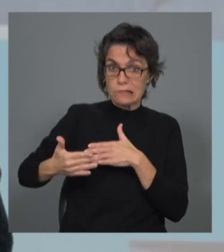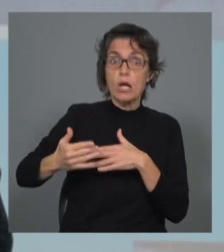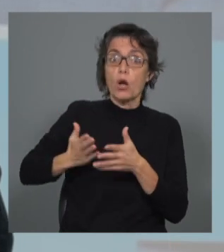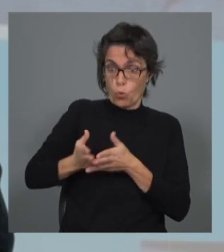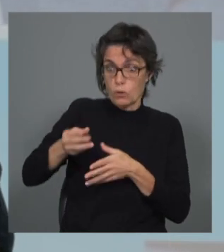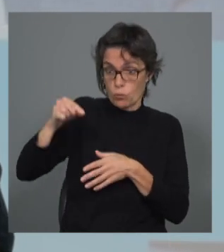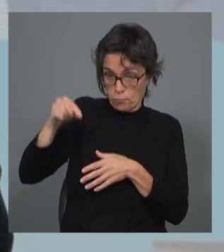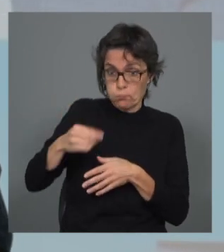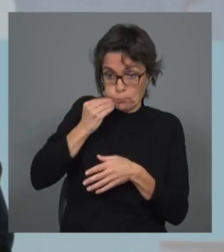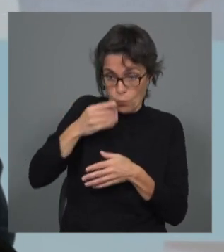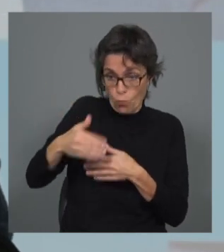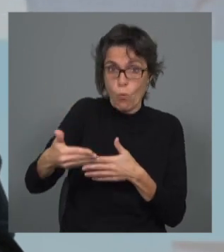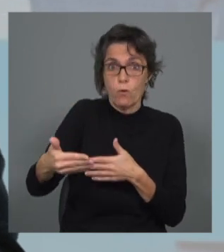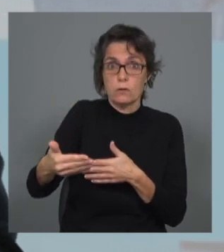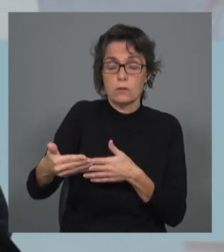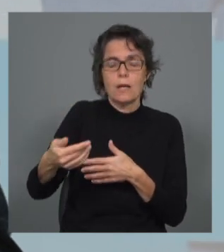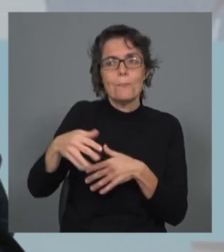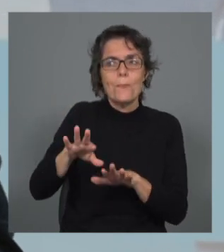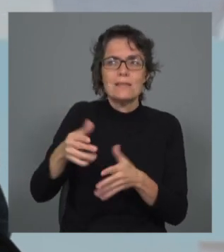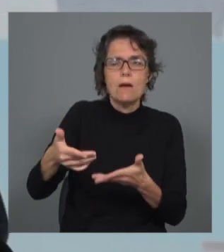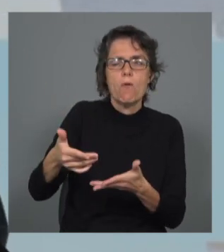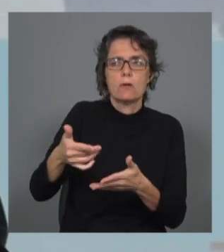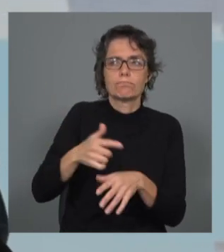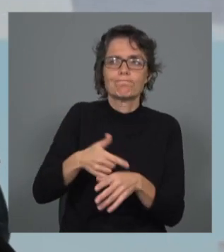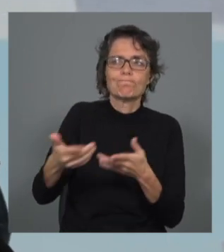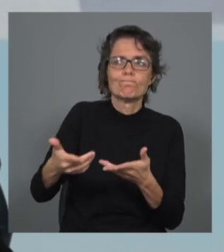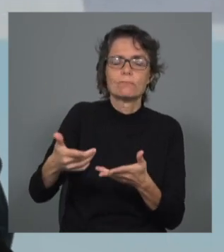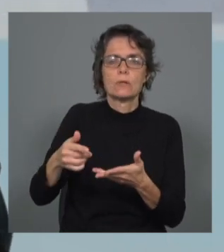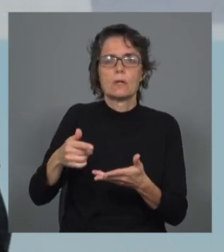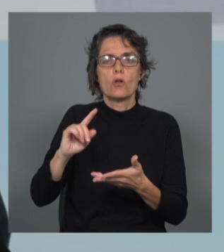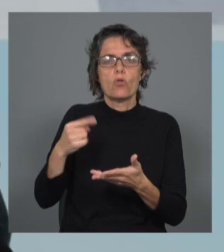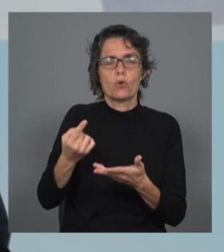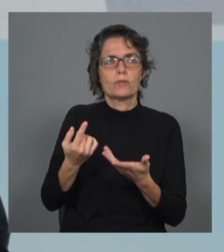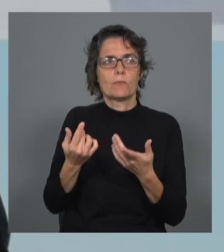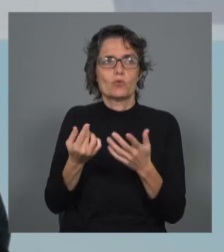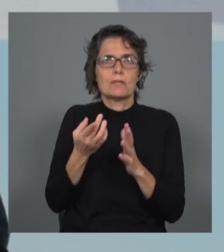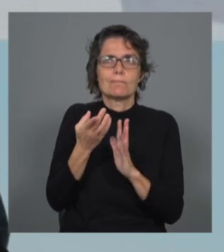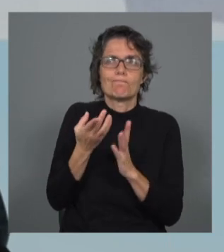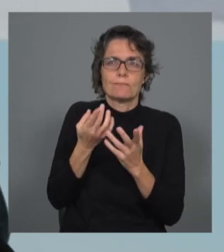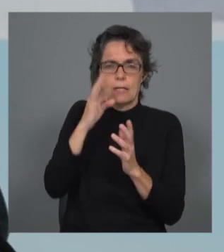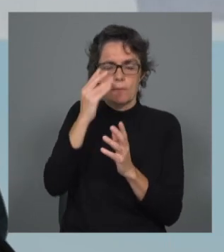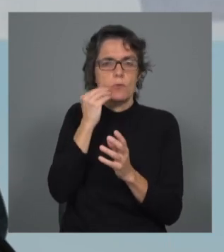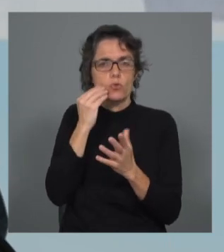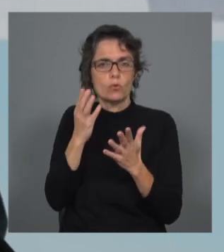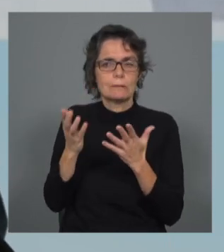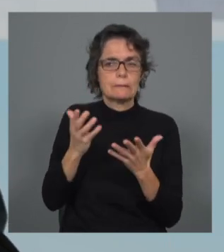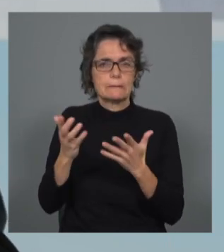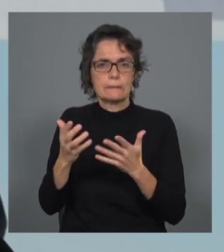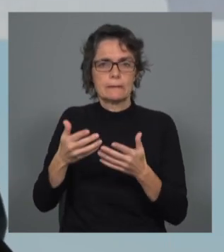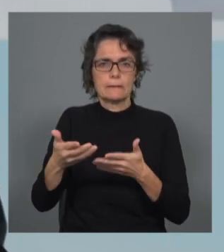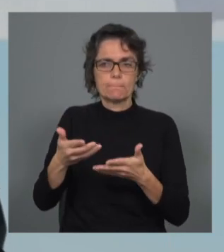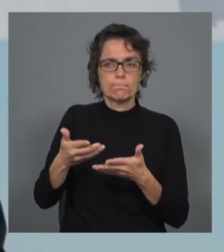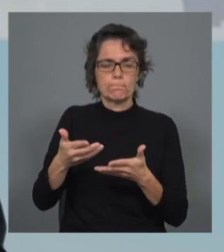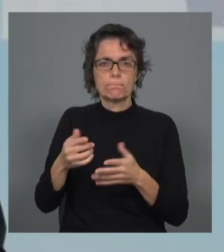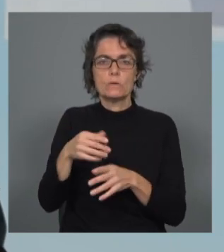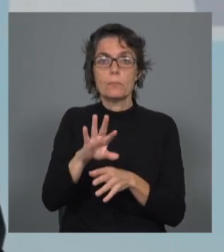obviamente, ainda, mas já estamos mais, digamos, habituados ao vírus, mas de acordo com as expectativas